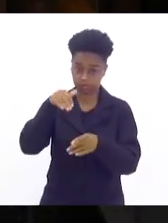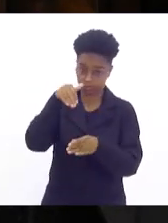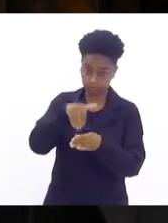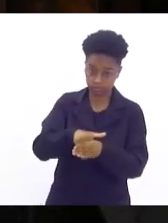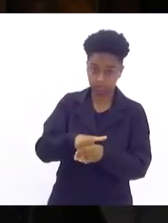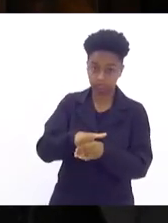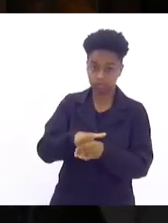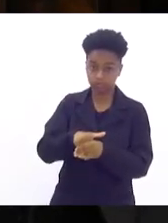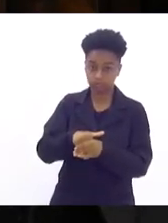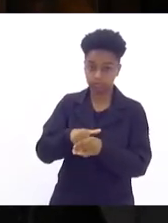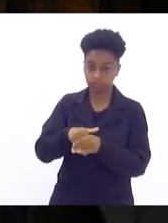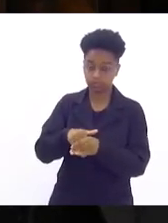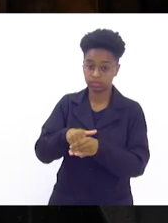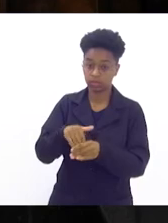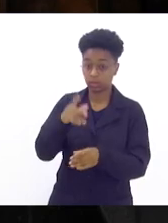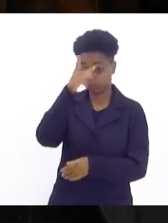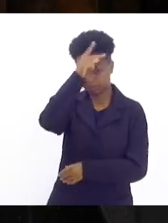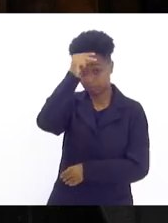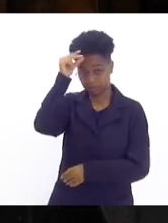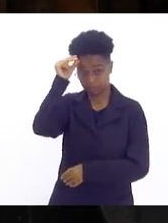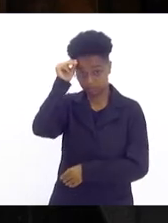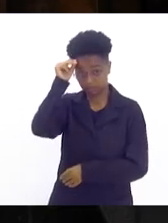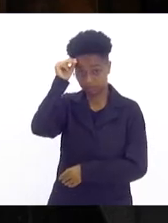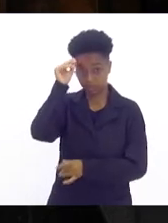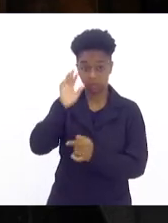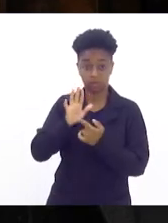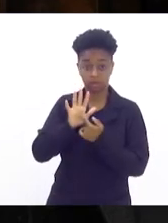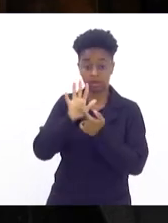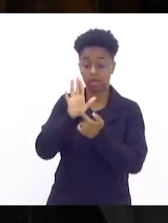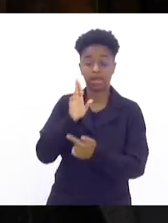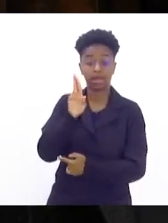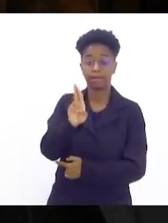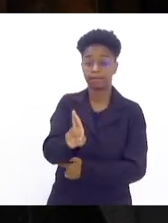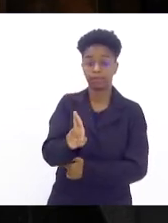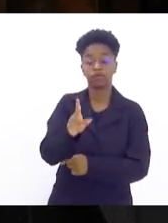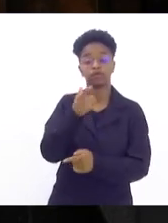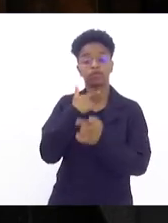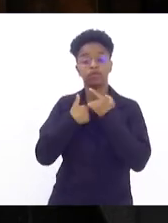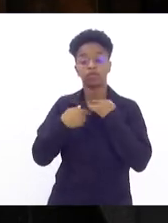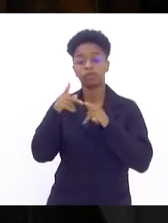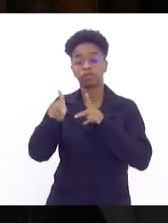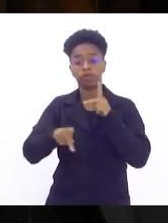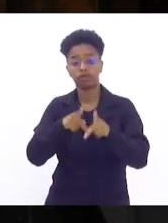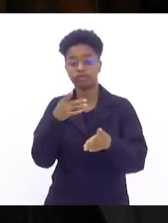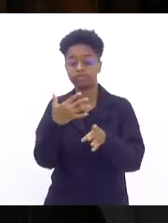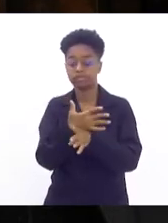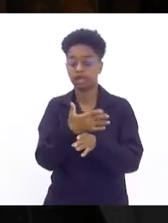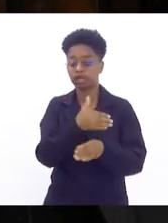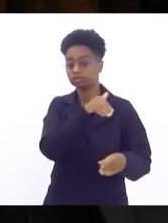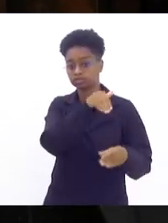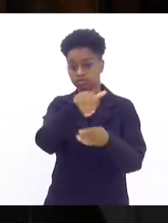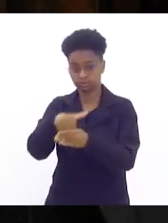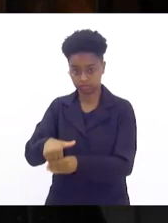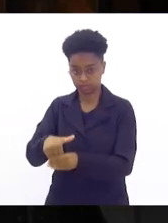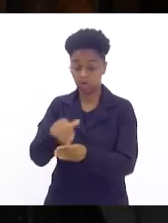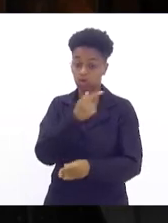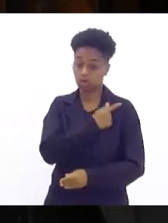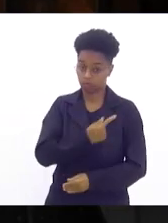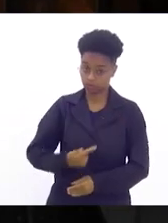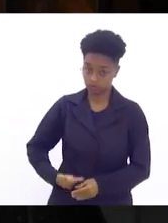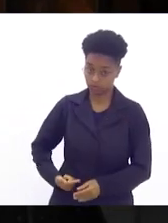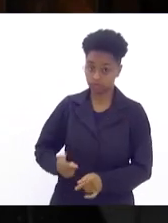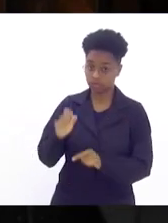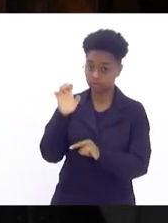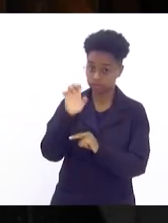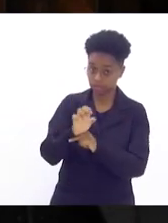representam o prefeito a vontade do povo do município pelo qual foi eleito o governador do